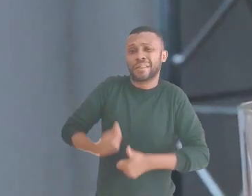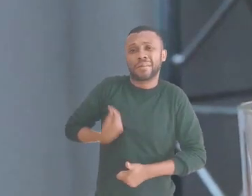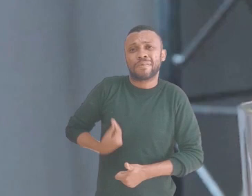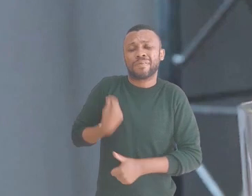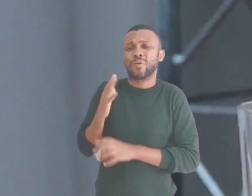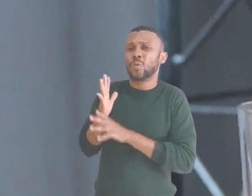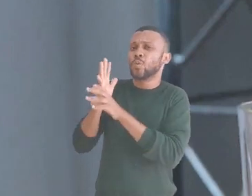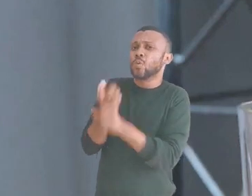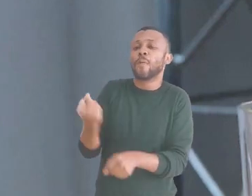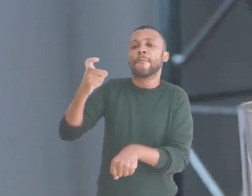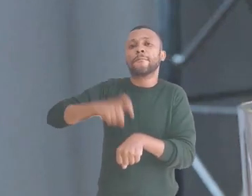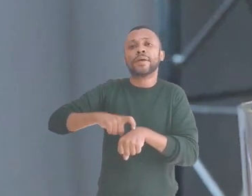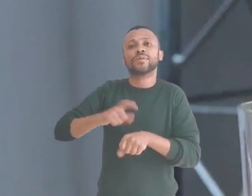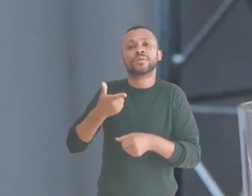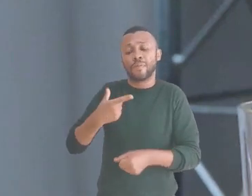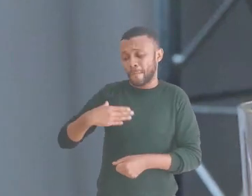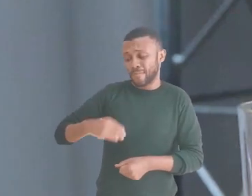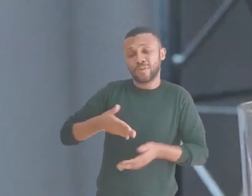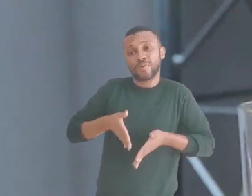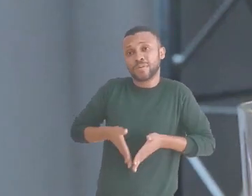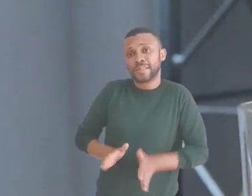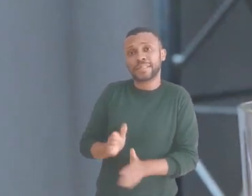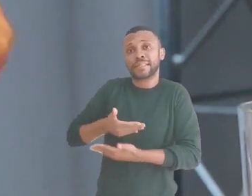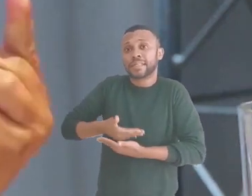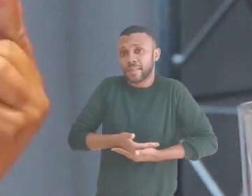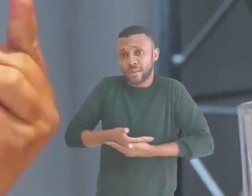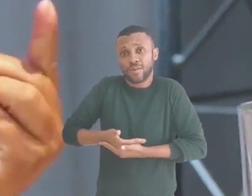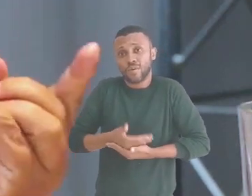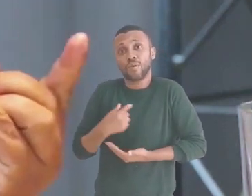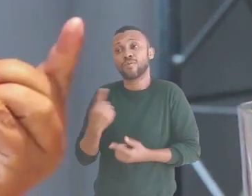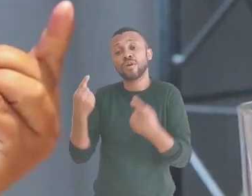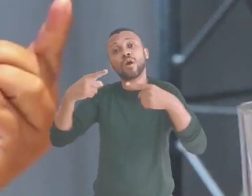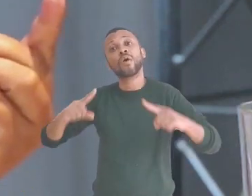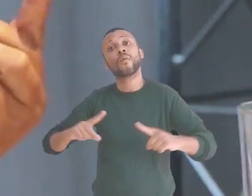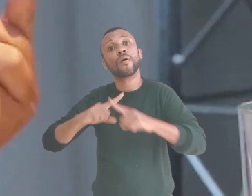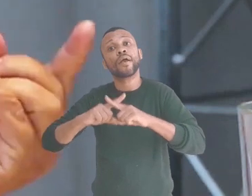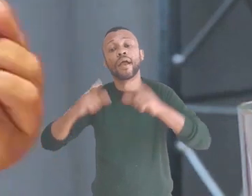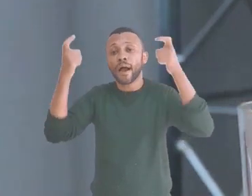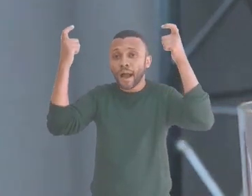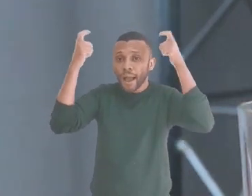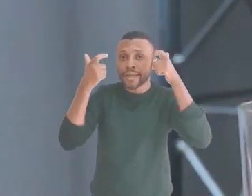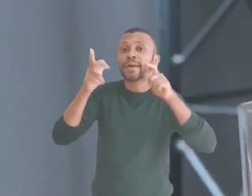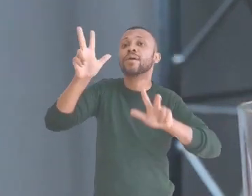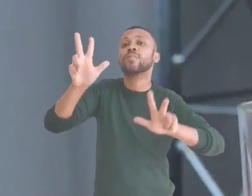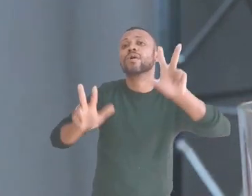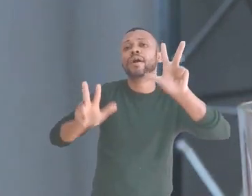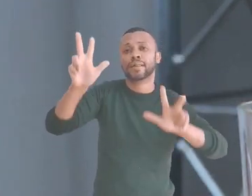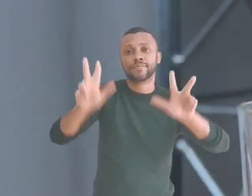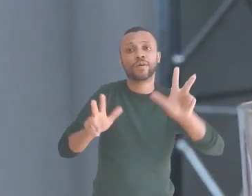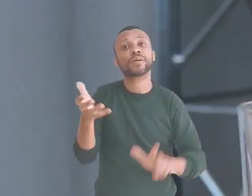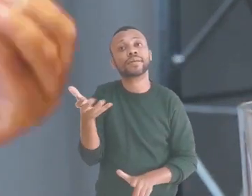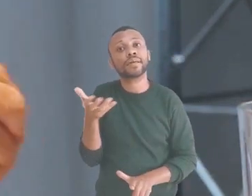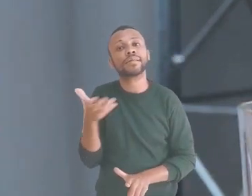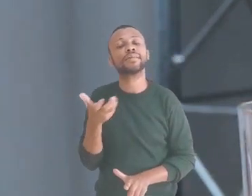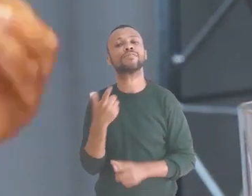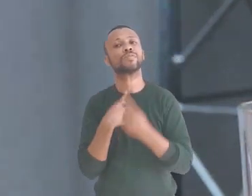nascimento do meu filho. Eu fui concorrer à rainha do carnaval, né? Eu queria